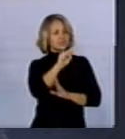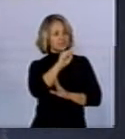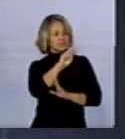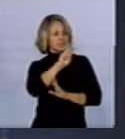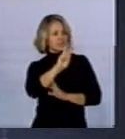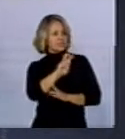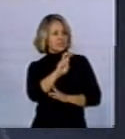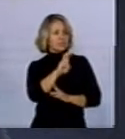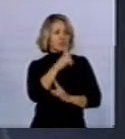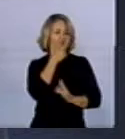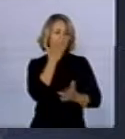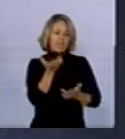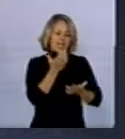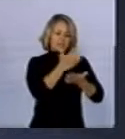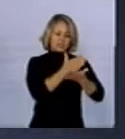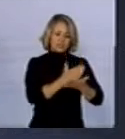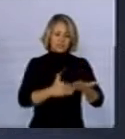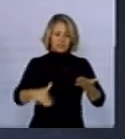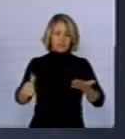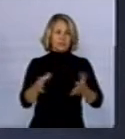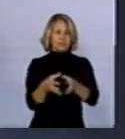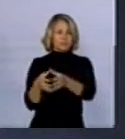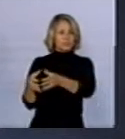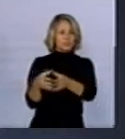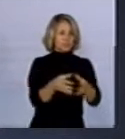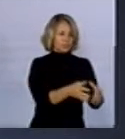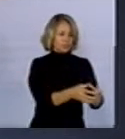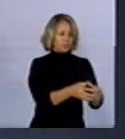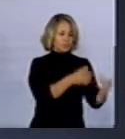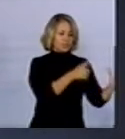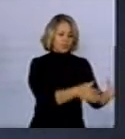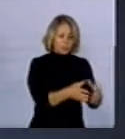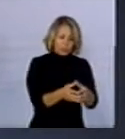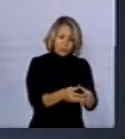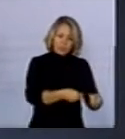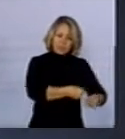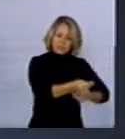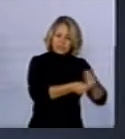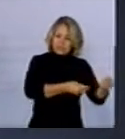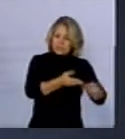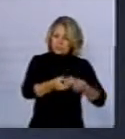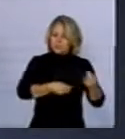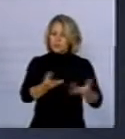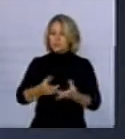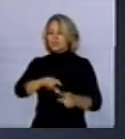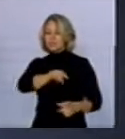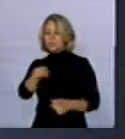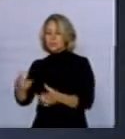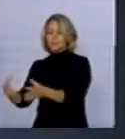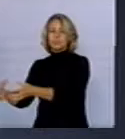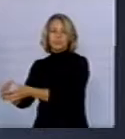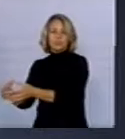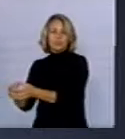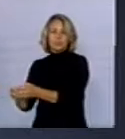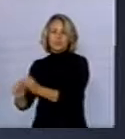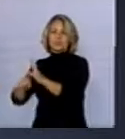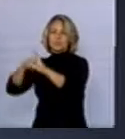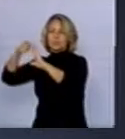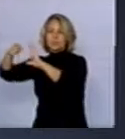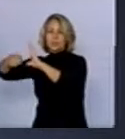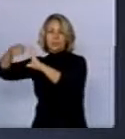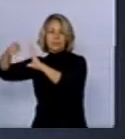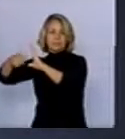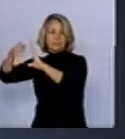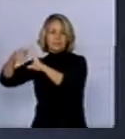procura dividir o mercado, segmentar o mercado entre aqueles que distribuem o conteúdo e aqueles que produzem o